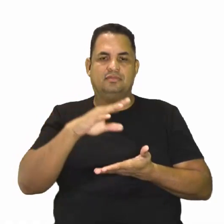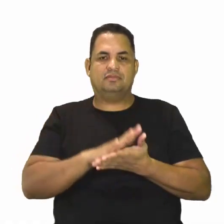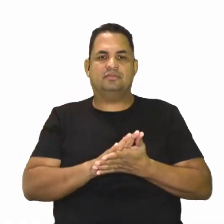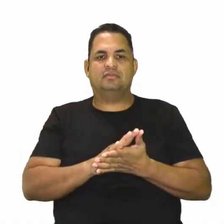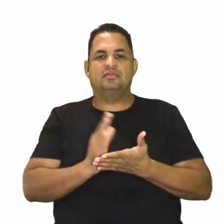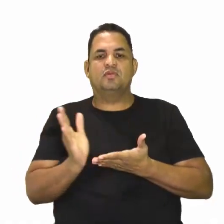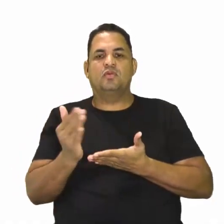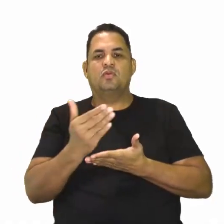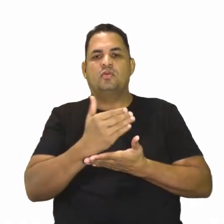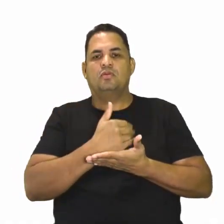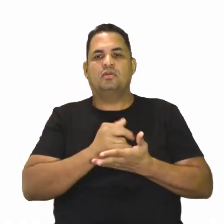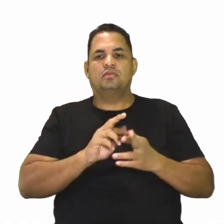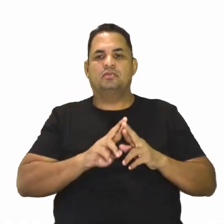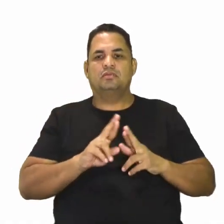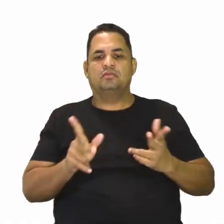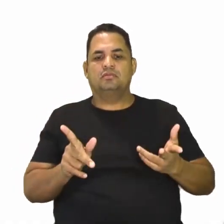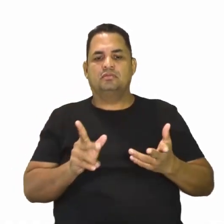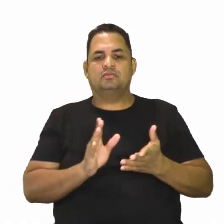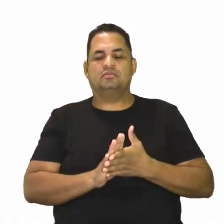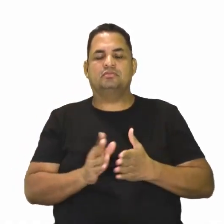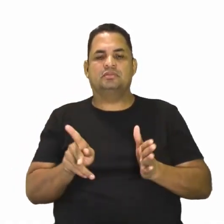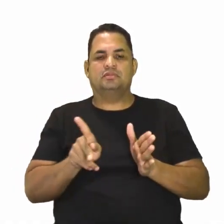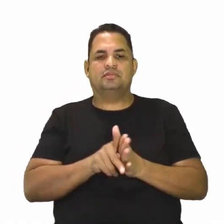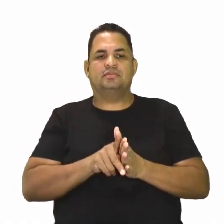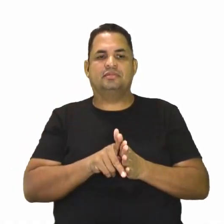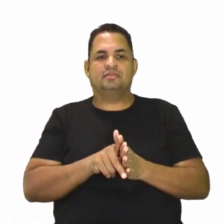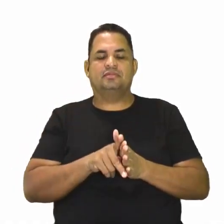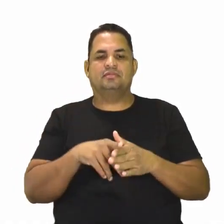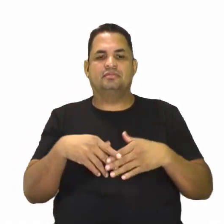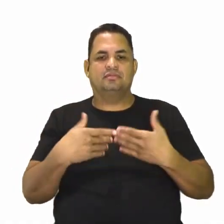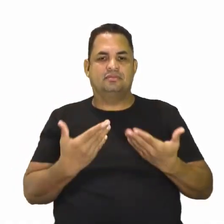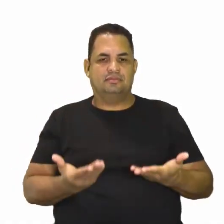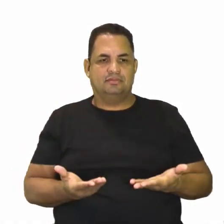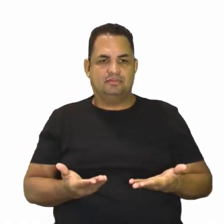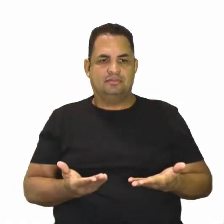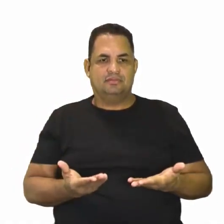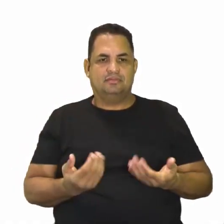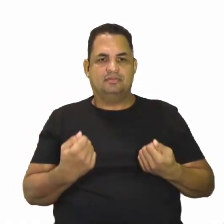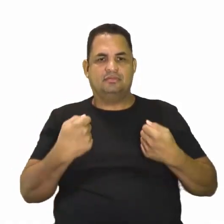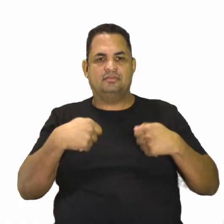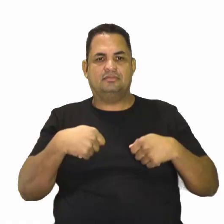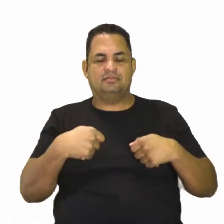de safras diferenciadas na propriedade?